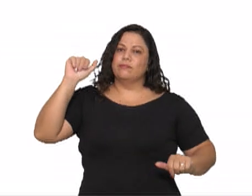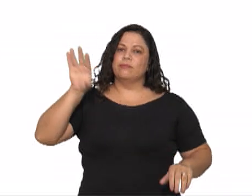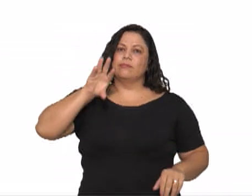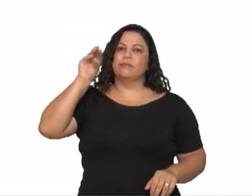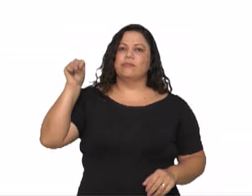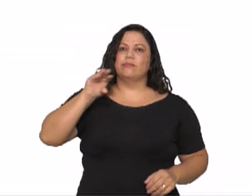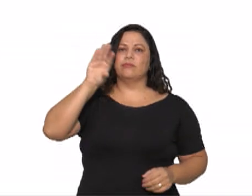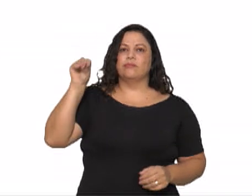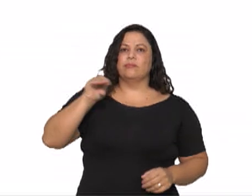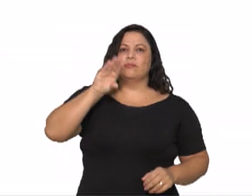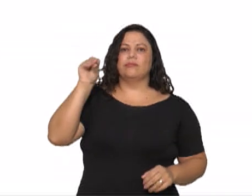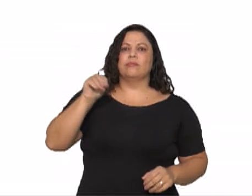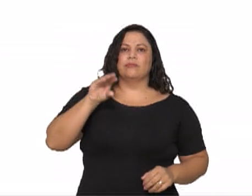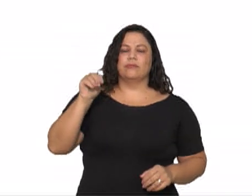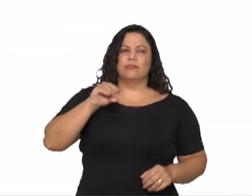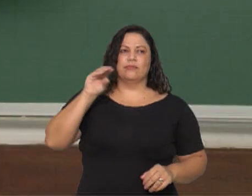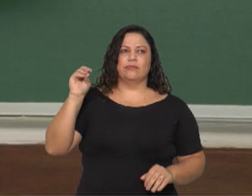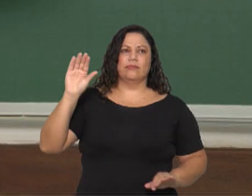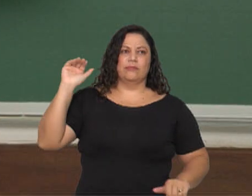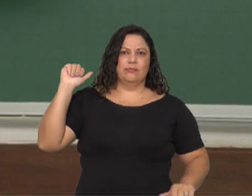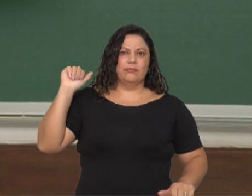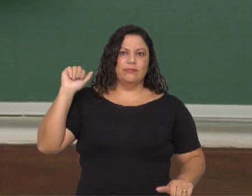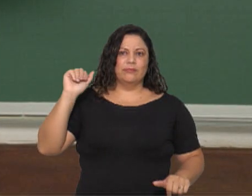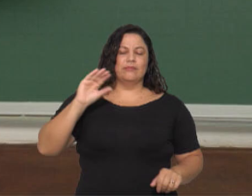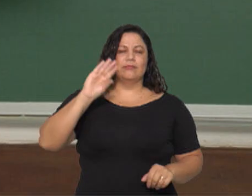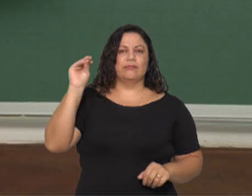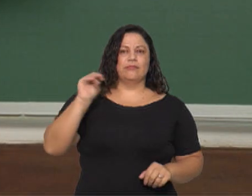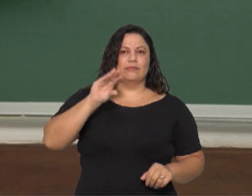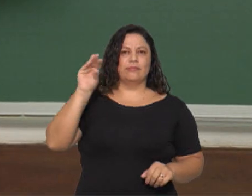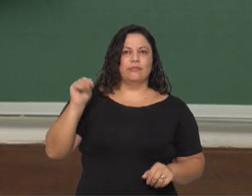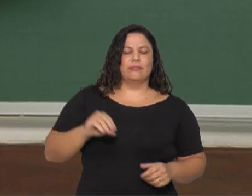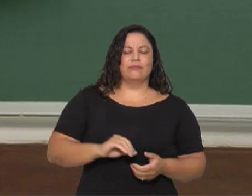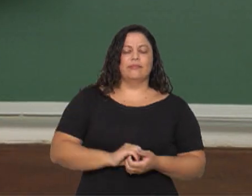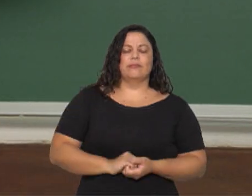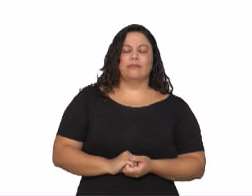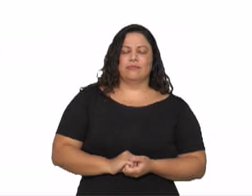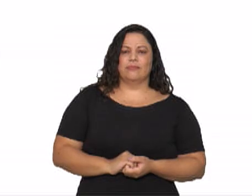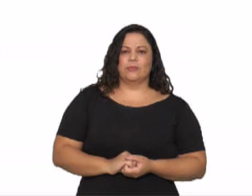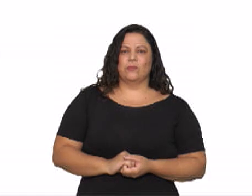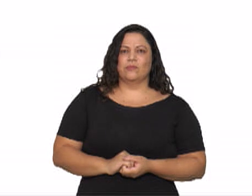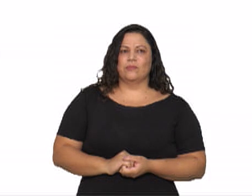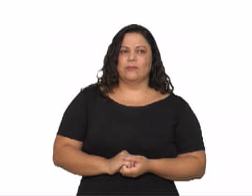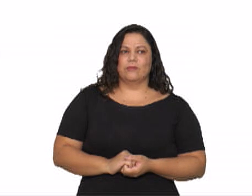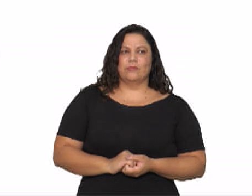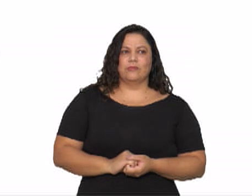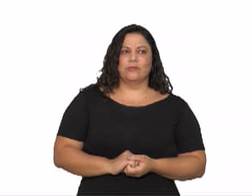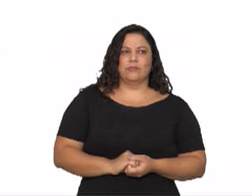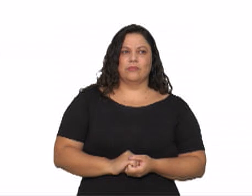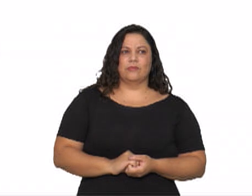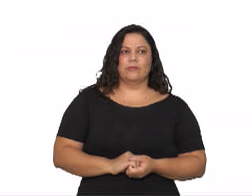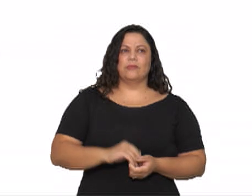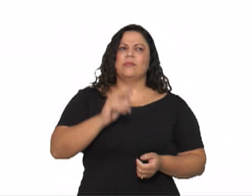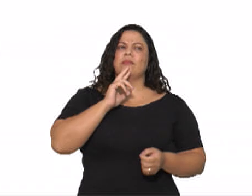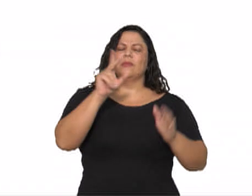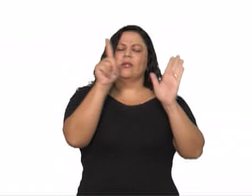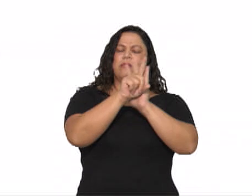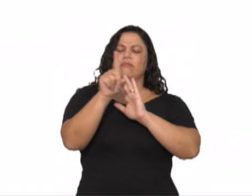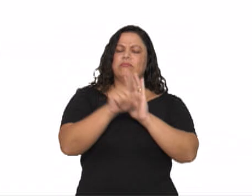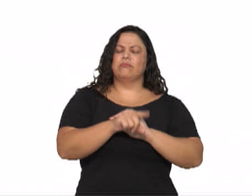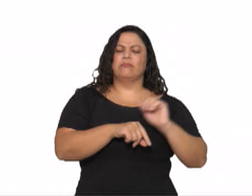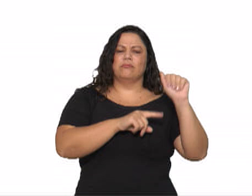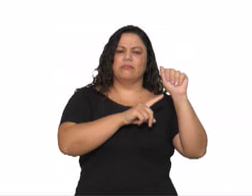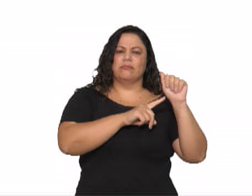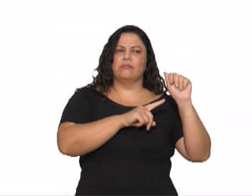verso, com ritmo e palavras que se repetem. B. Uma manifestação da beleza ou el